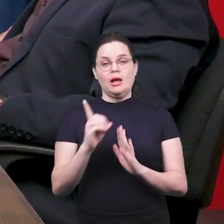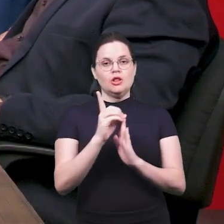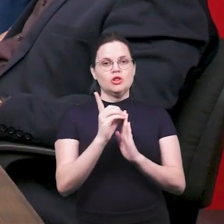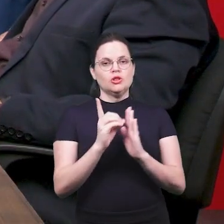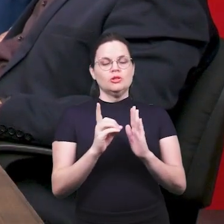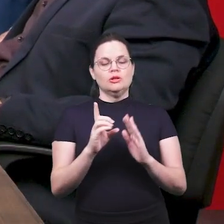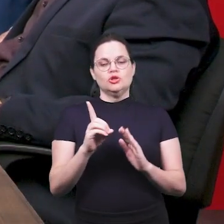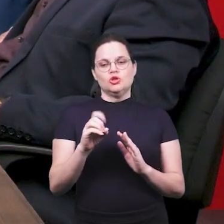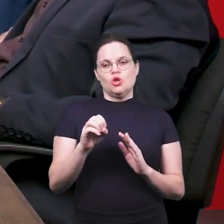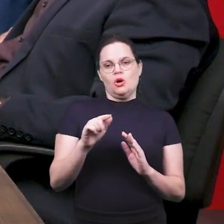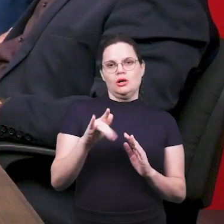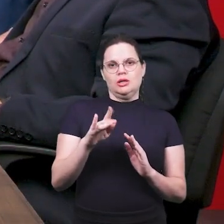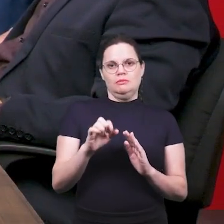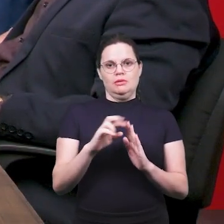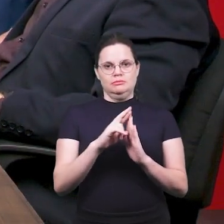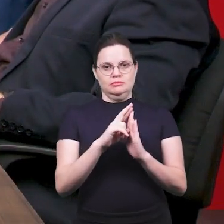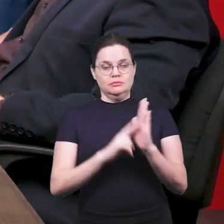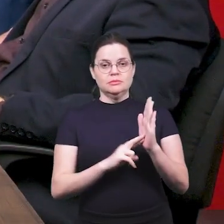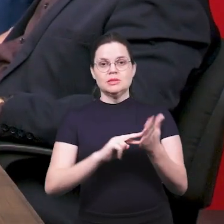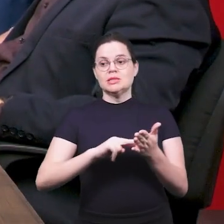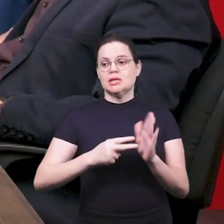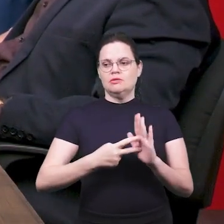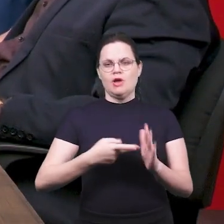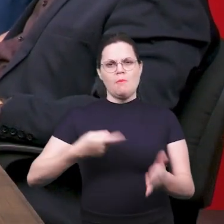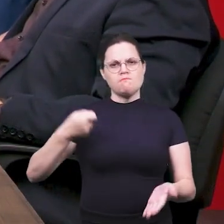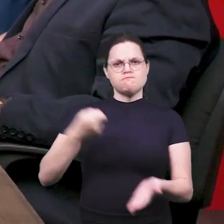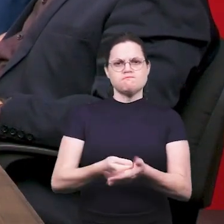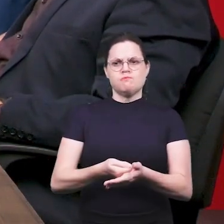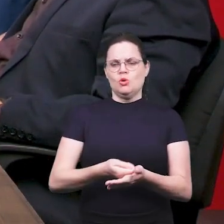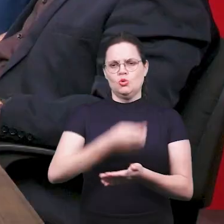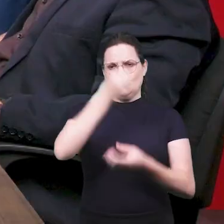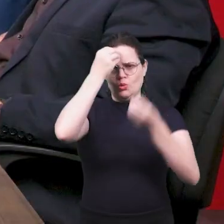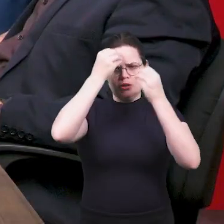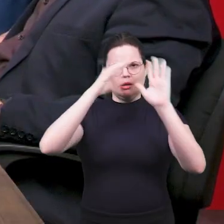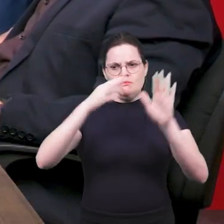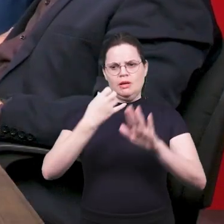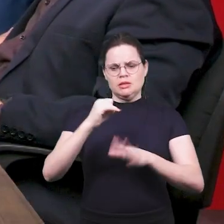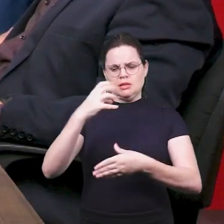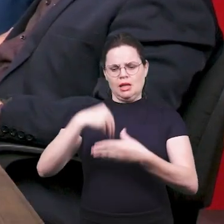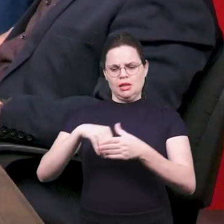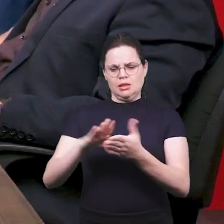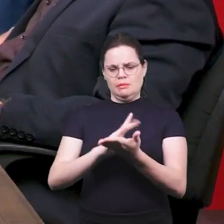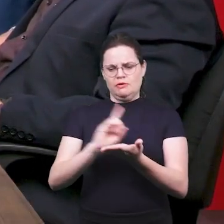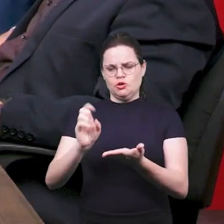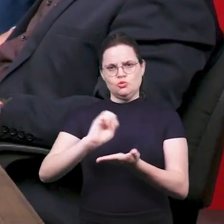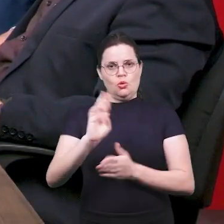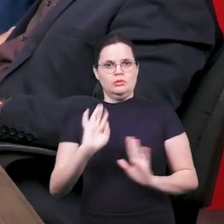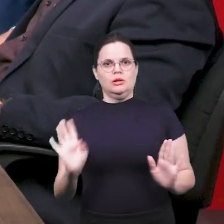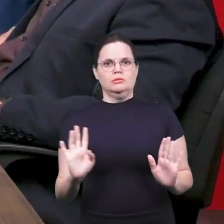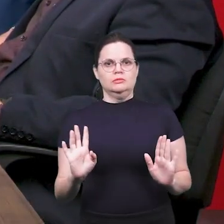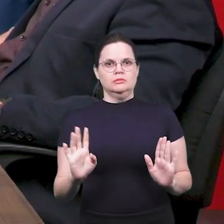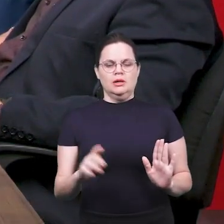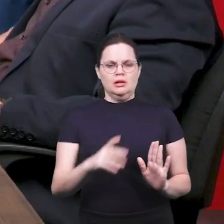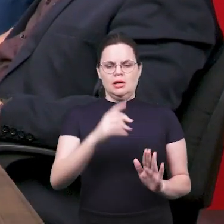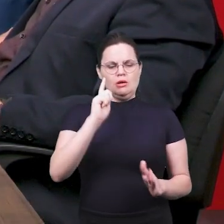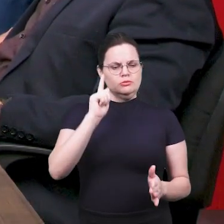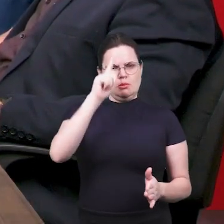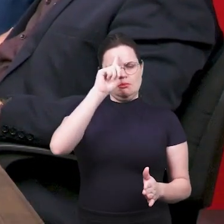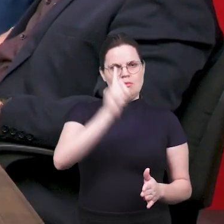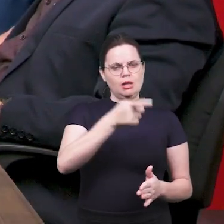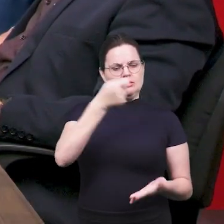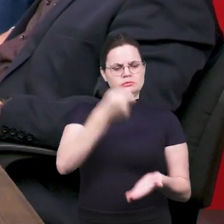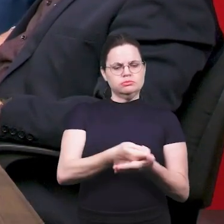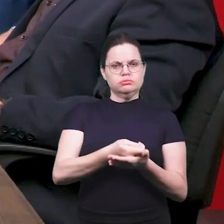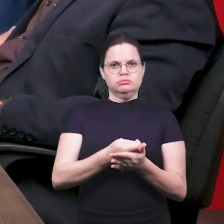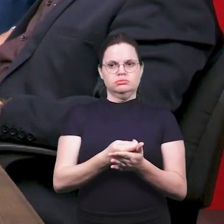Tem uma relação de dogma, imposições incontestáveis. Não quer nem saber se está na Bíblia ou não está. Então aquilo aí fica determinado e tem que ser aquilo